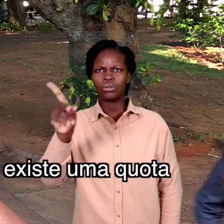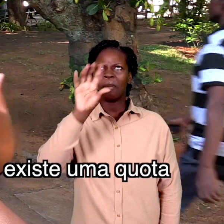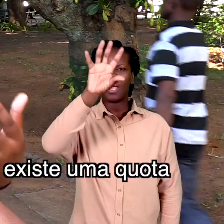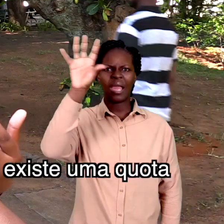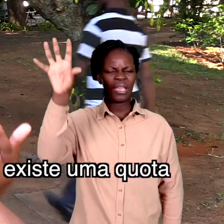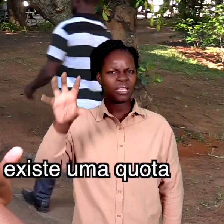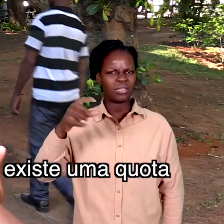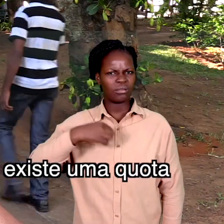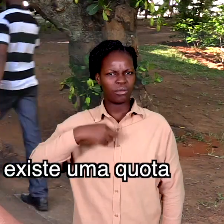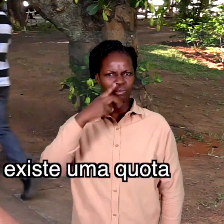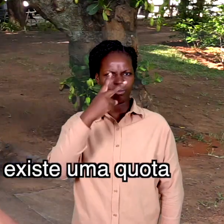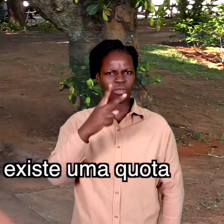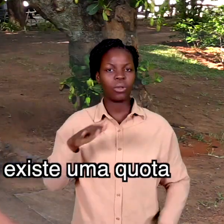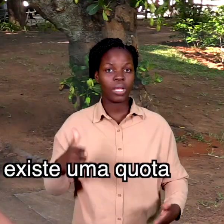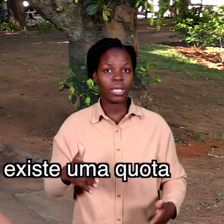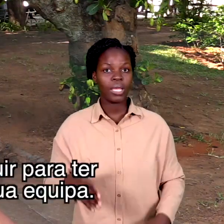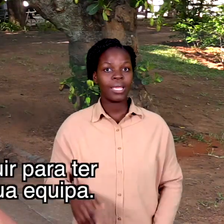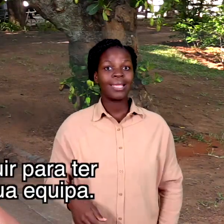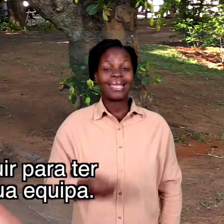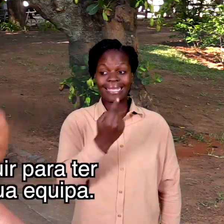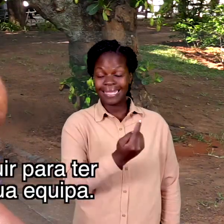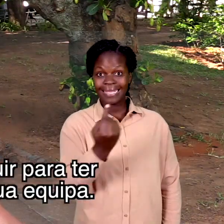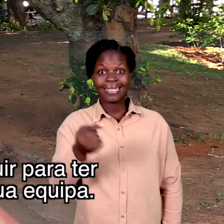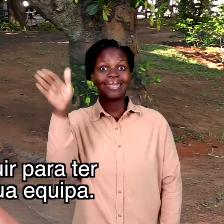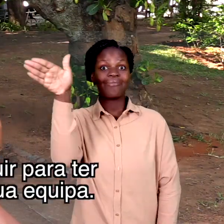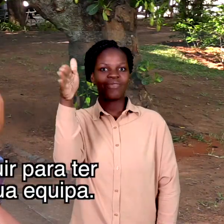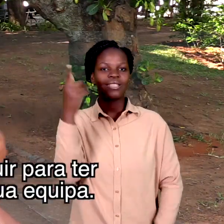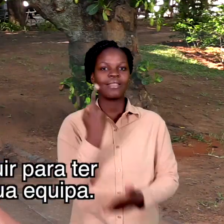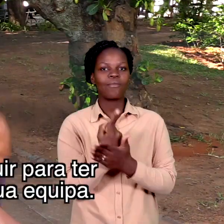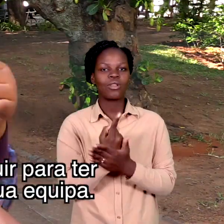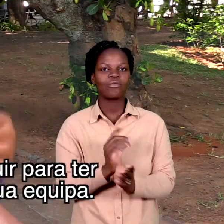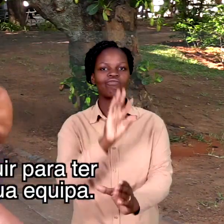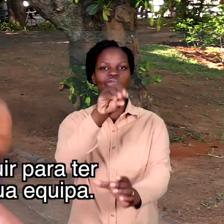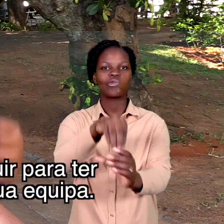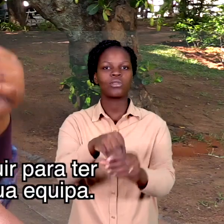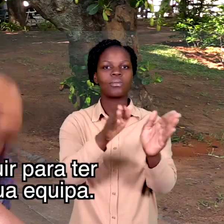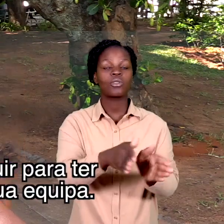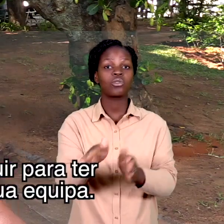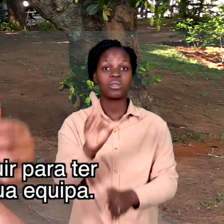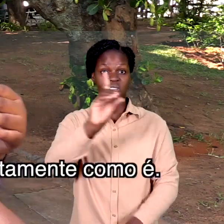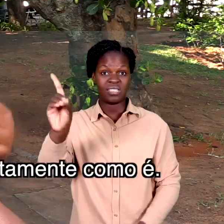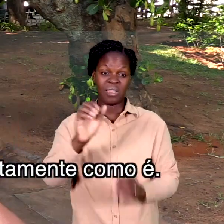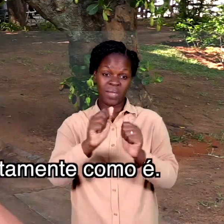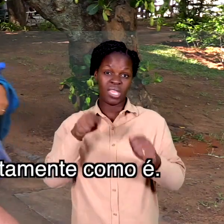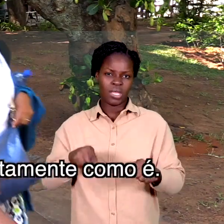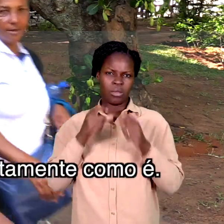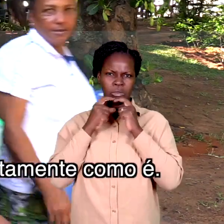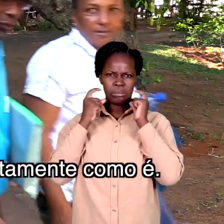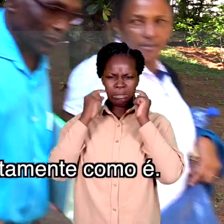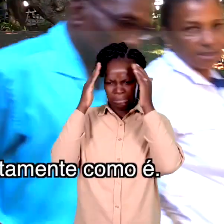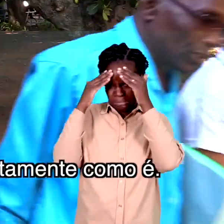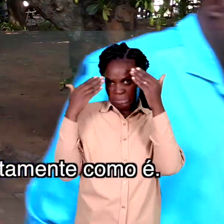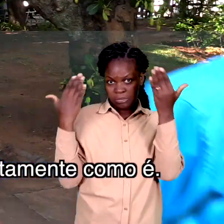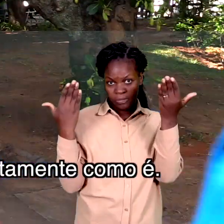Eu tenho visto em outros países que existe uma cota que cada empresa deve seguir para ter pessoas com deficiência na sua equipa. Aqui